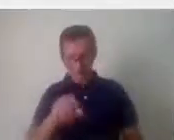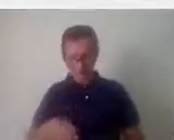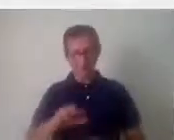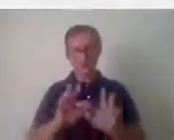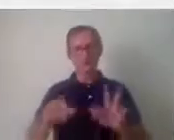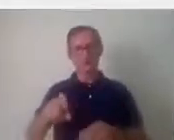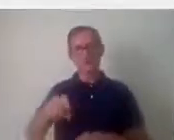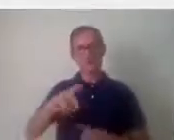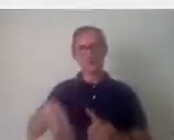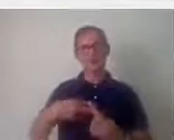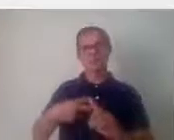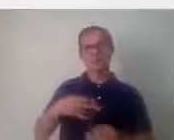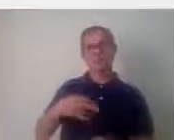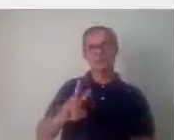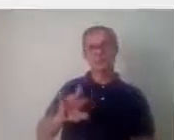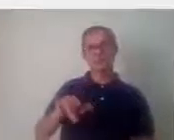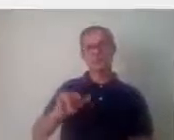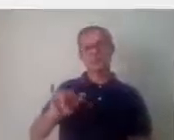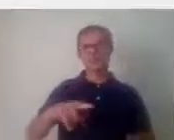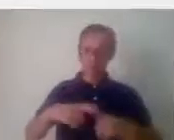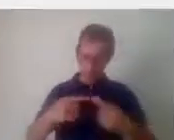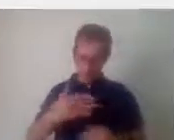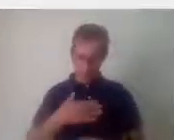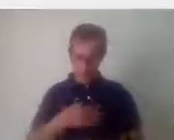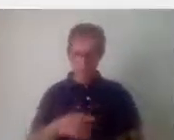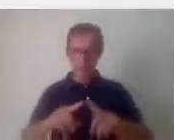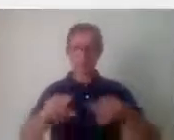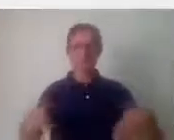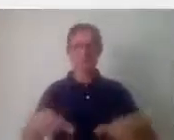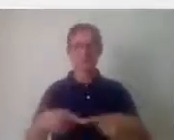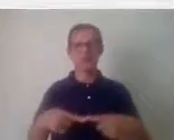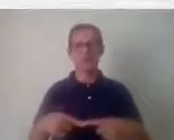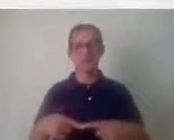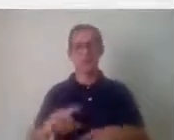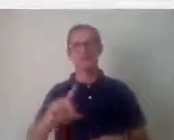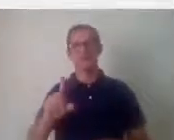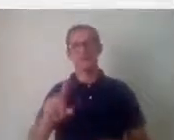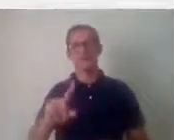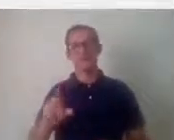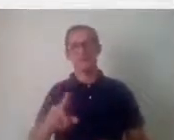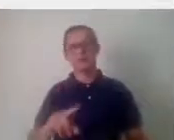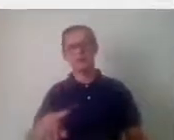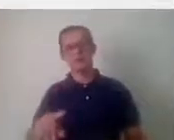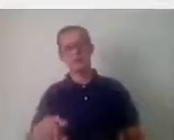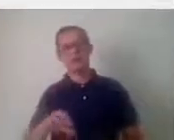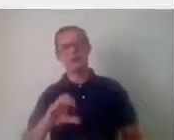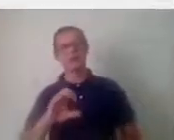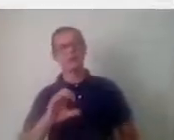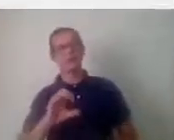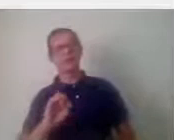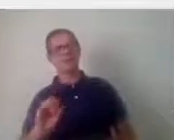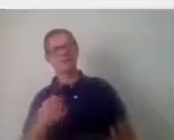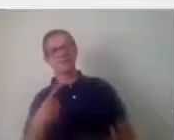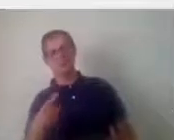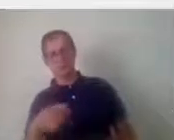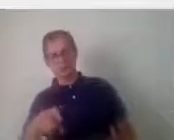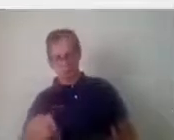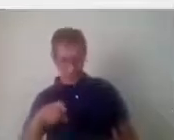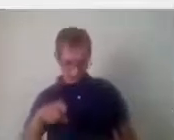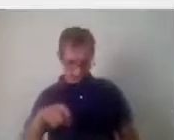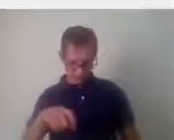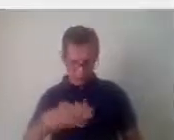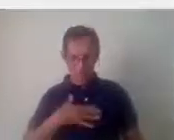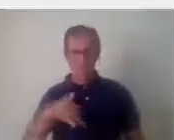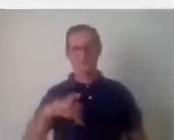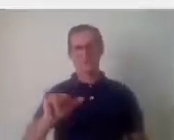função x mais 2y, onde a minha região de integração, ela é de 0 a 1, o x, e o meu